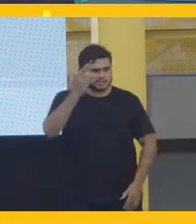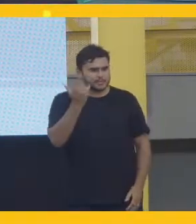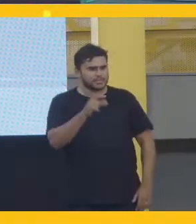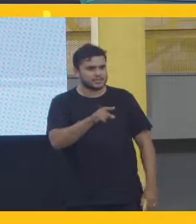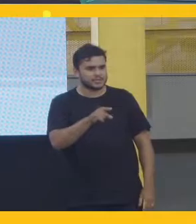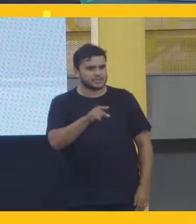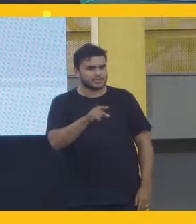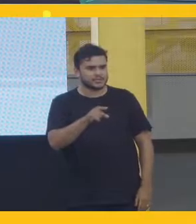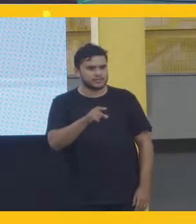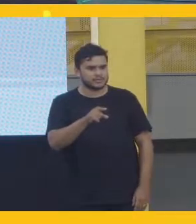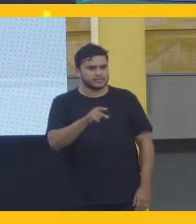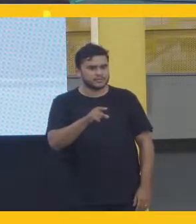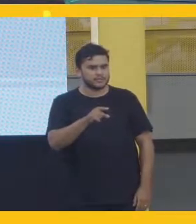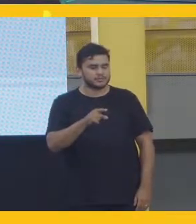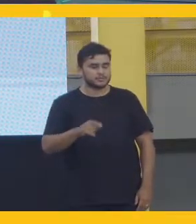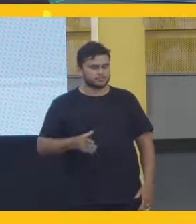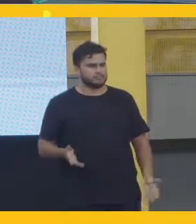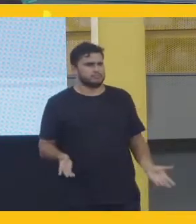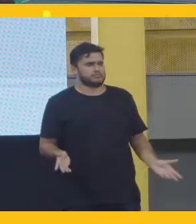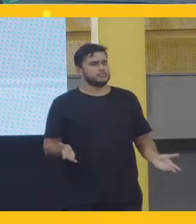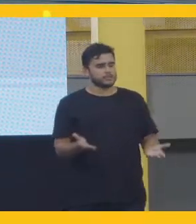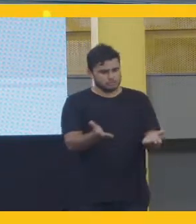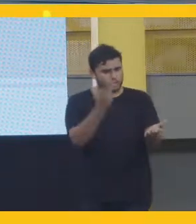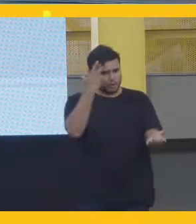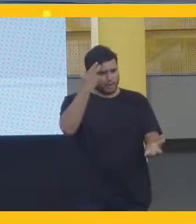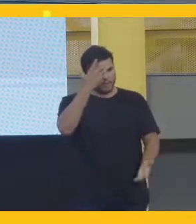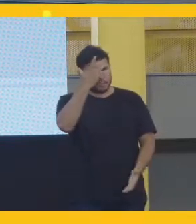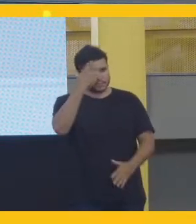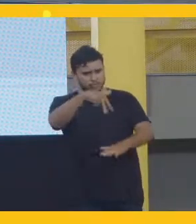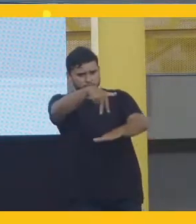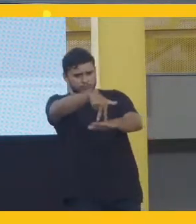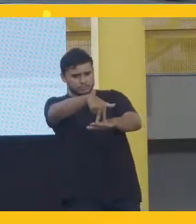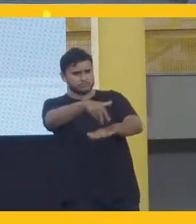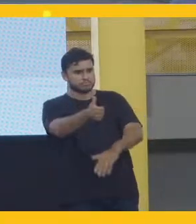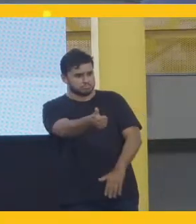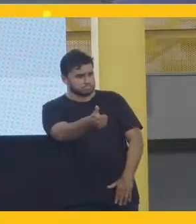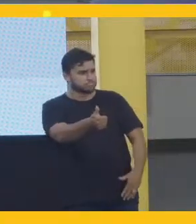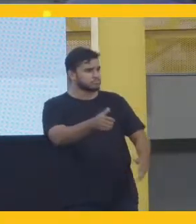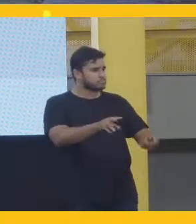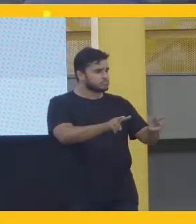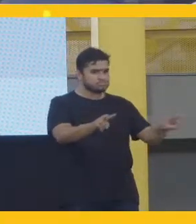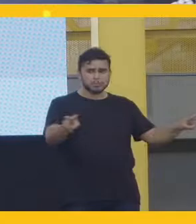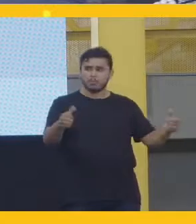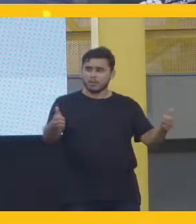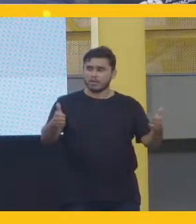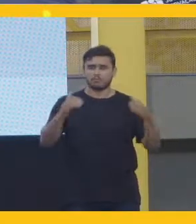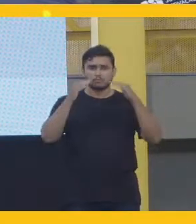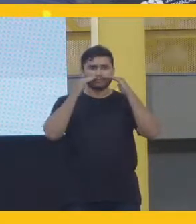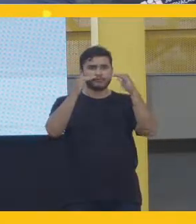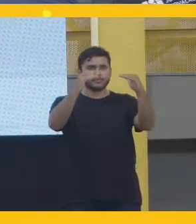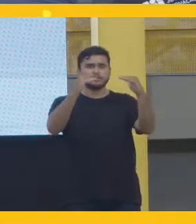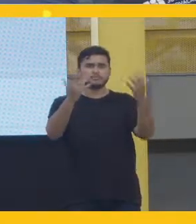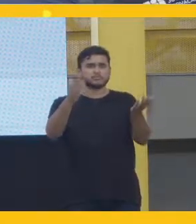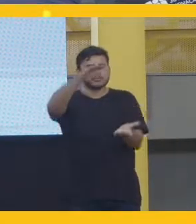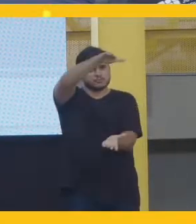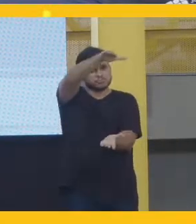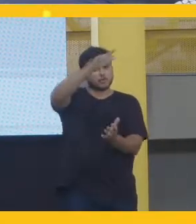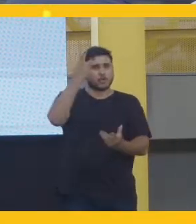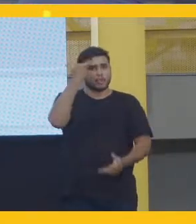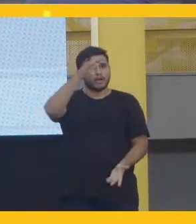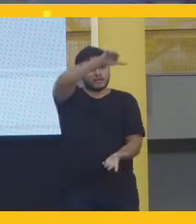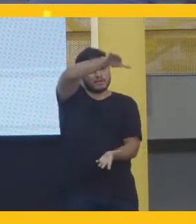fala, não, Douglas, eu estou vendo tudo de cabeça para cima. Mas o que que isso quer dizer? Por que